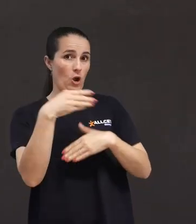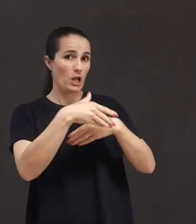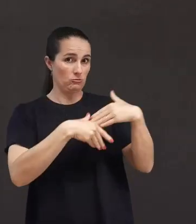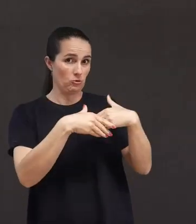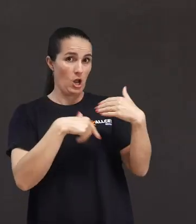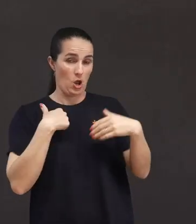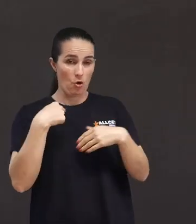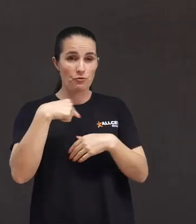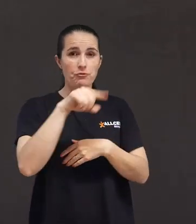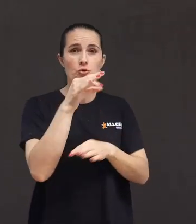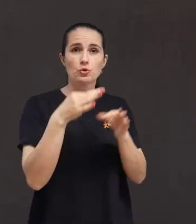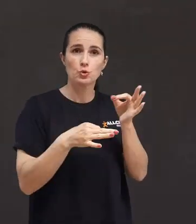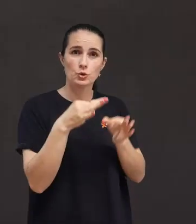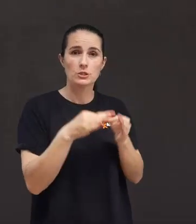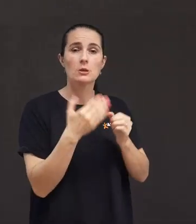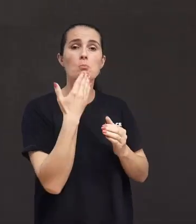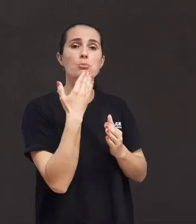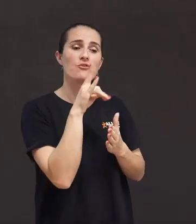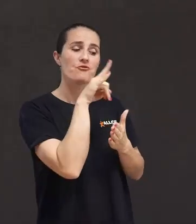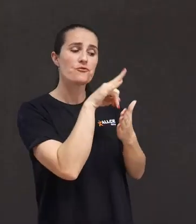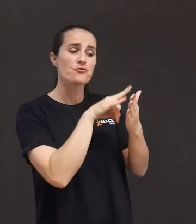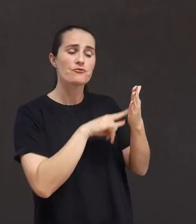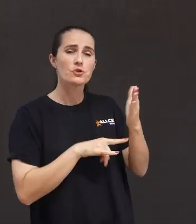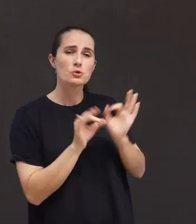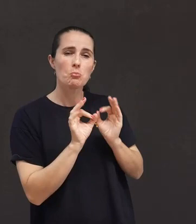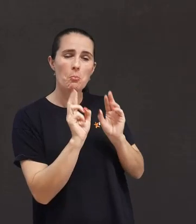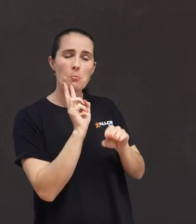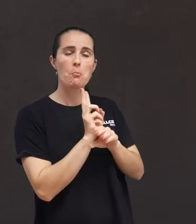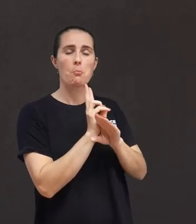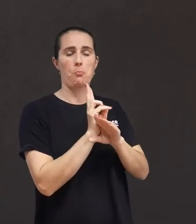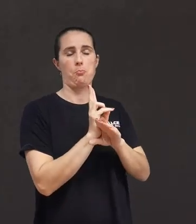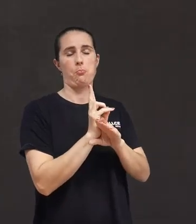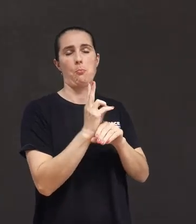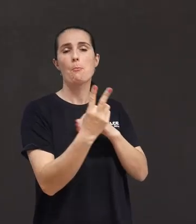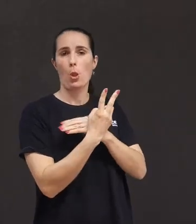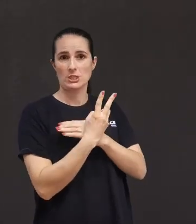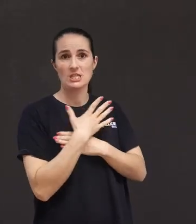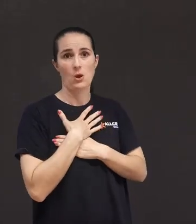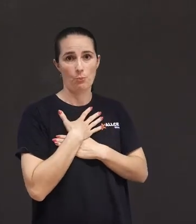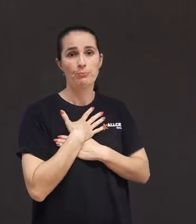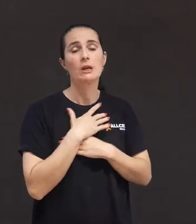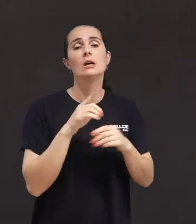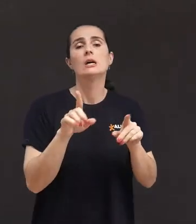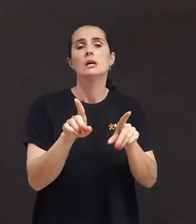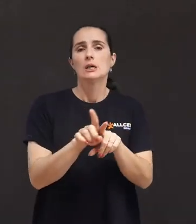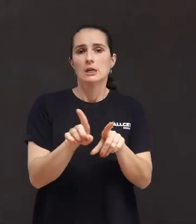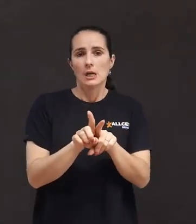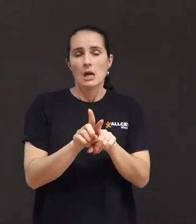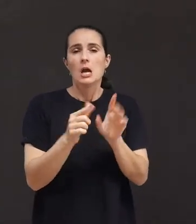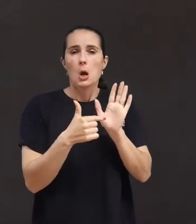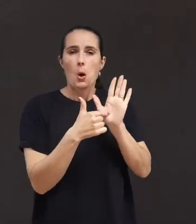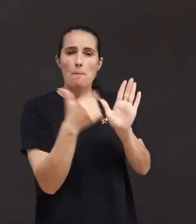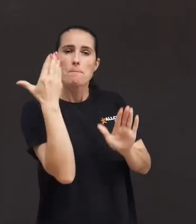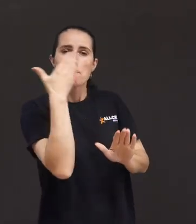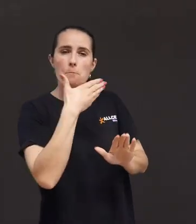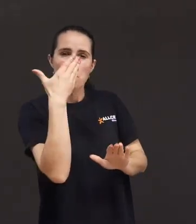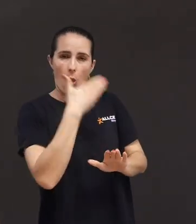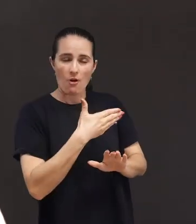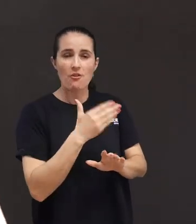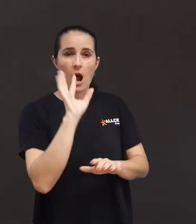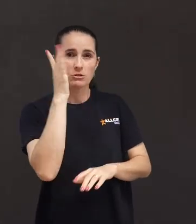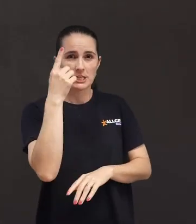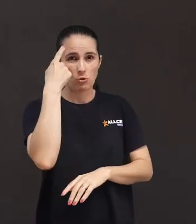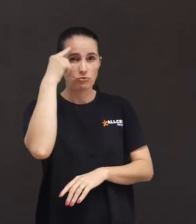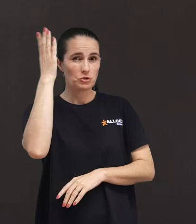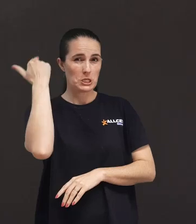eu pedisse uma medida protetiva, mostrasse todas as coisas que eu tinha, inclusive uns dias antes tinha tido uma situação